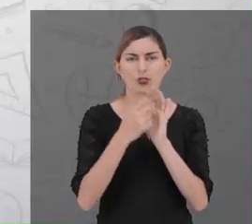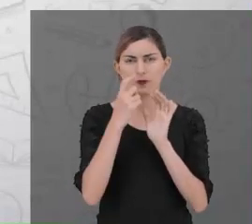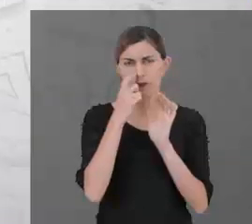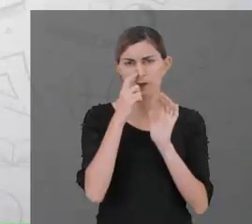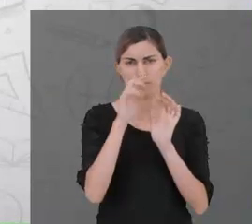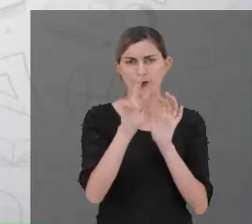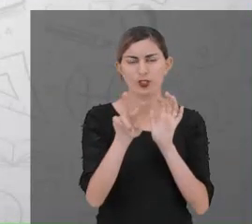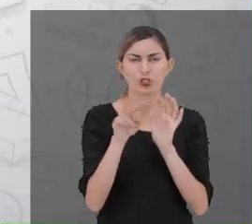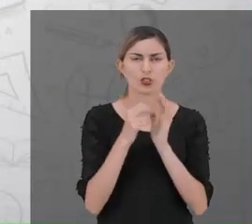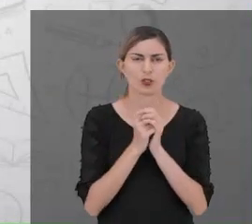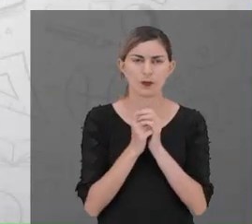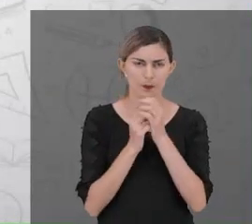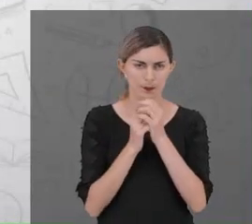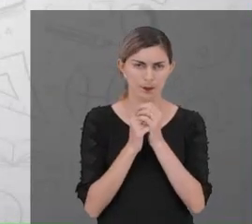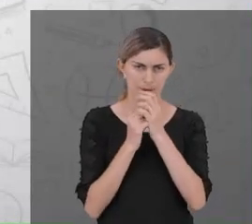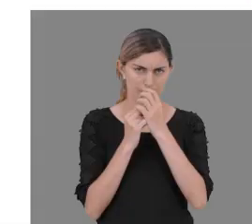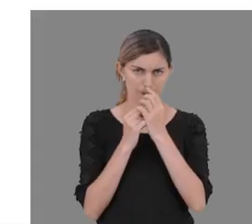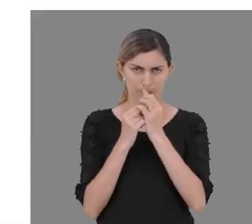5. Observe.